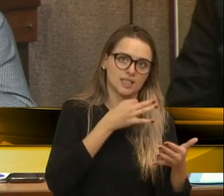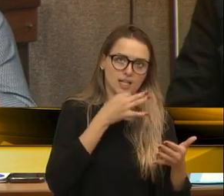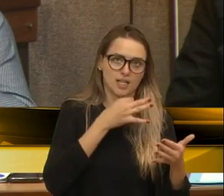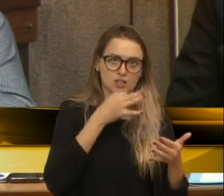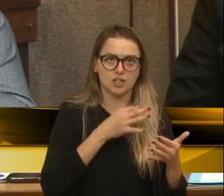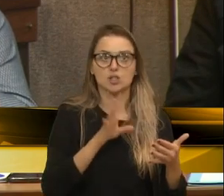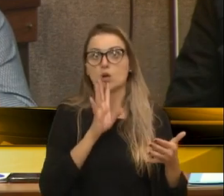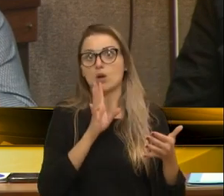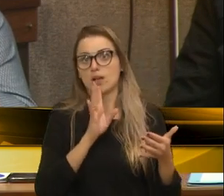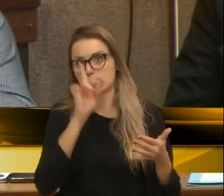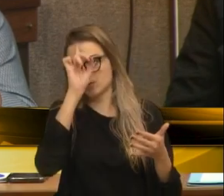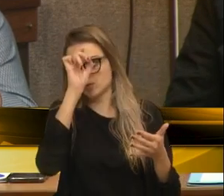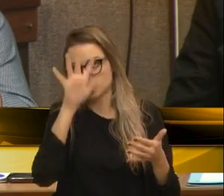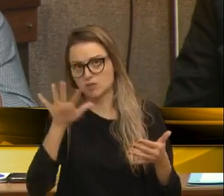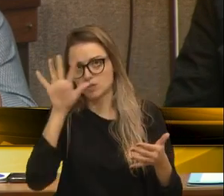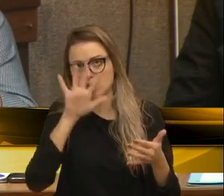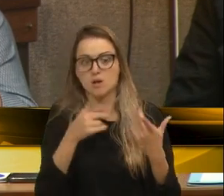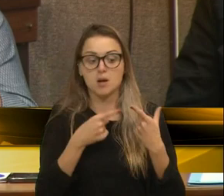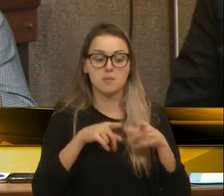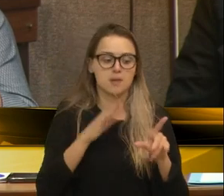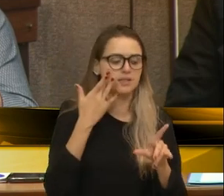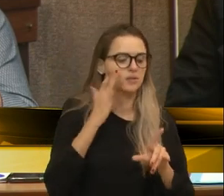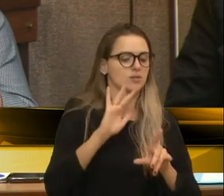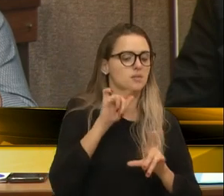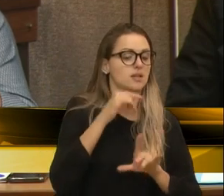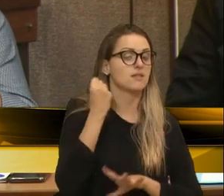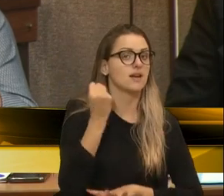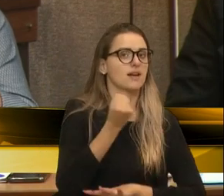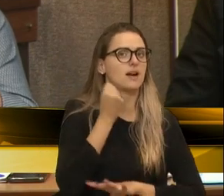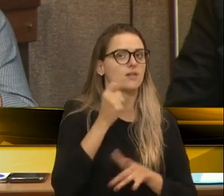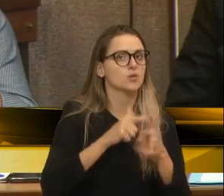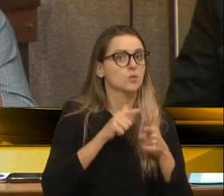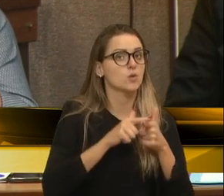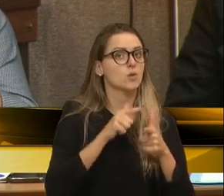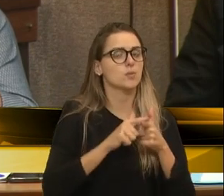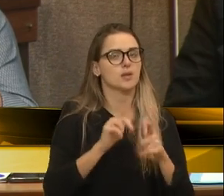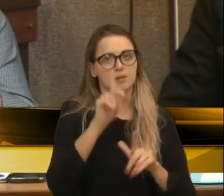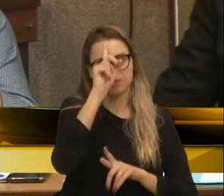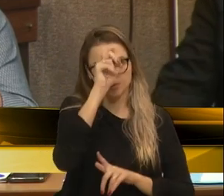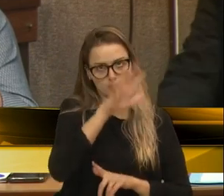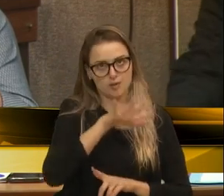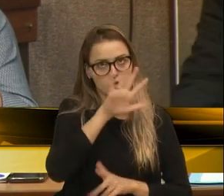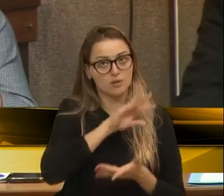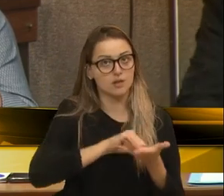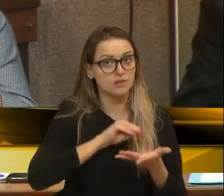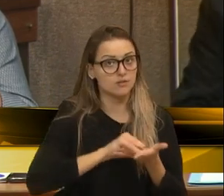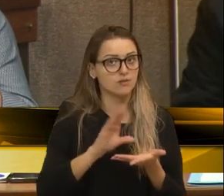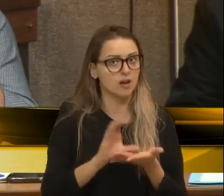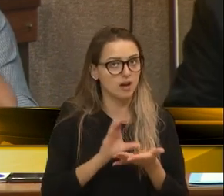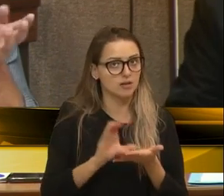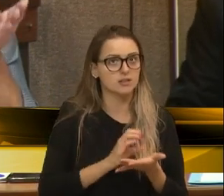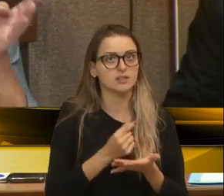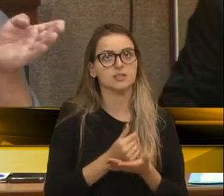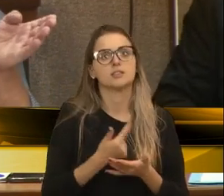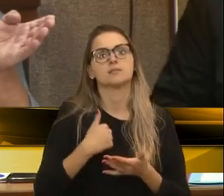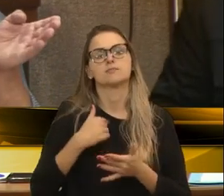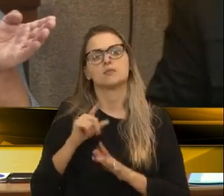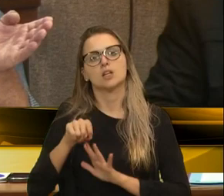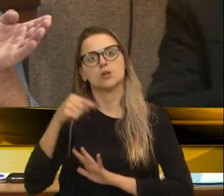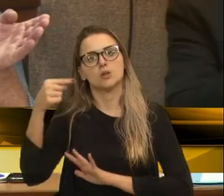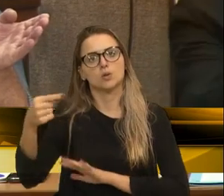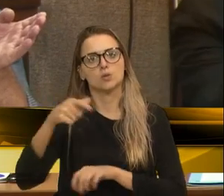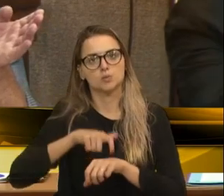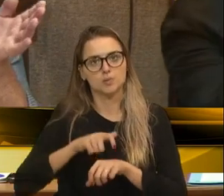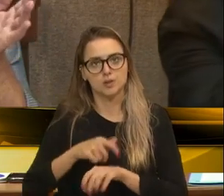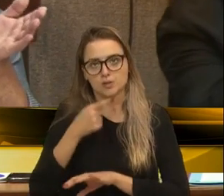Hospital Geral, mas não sabia que a situação era tão grave assim. Então, vereador, eu quero voltar a falar desse assunto ainda numa outra